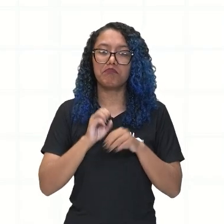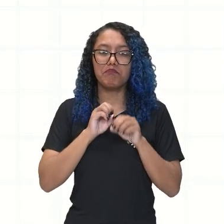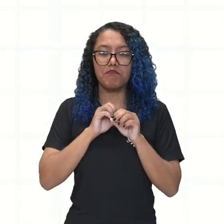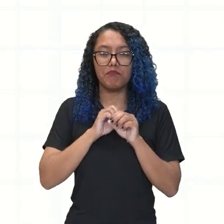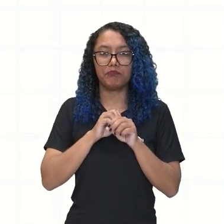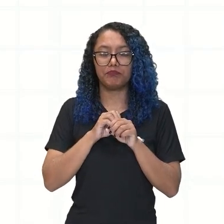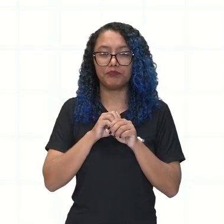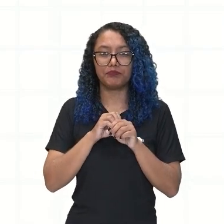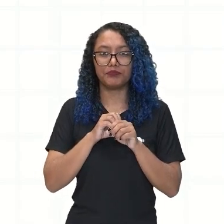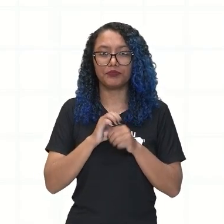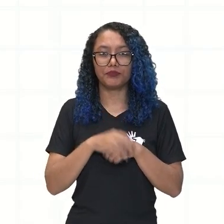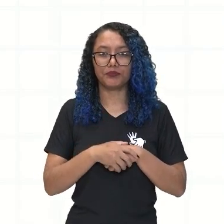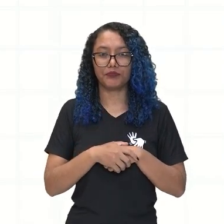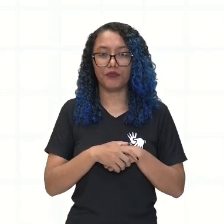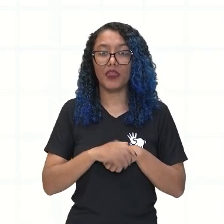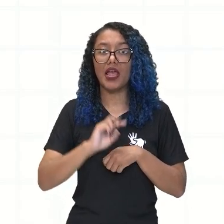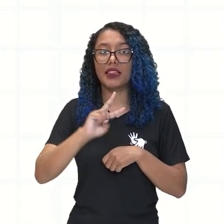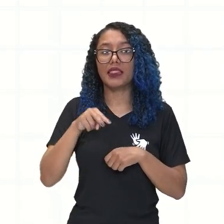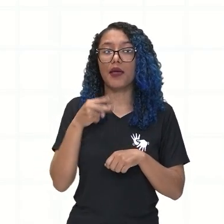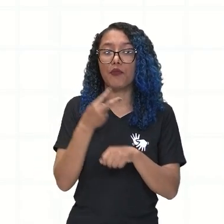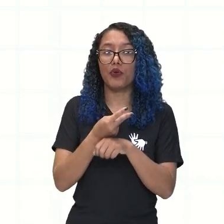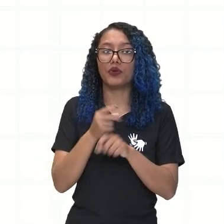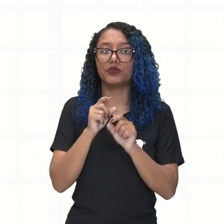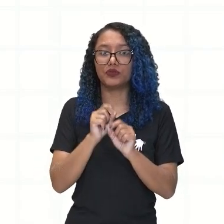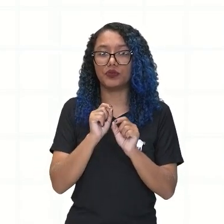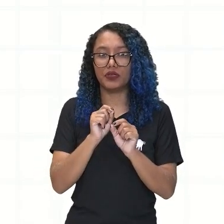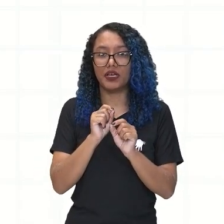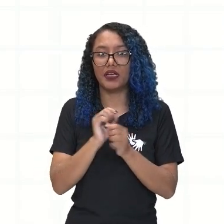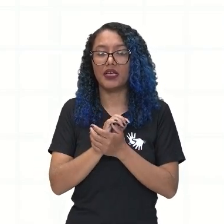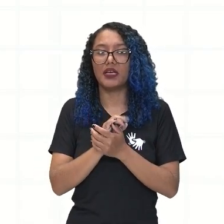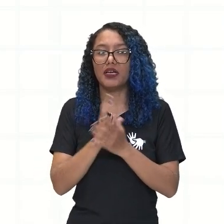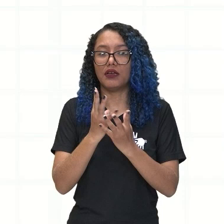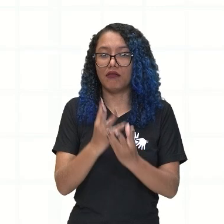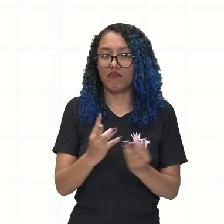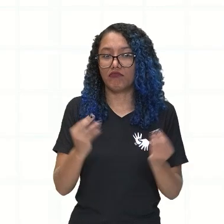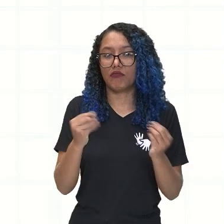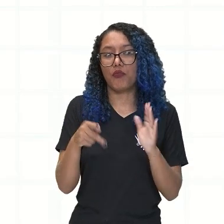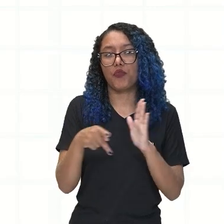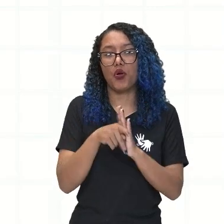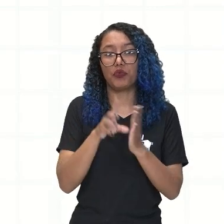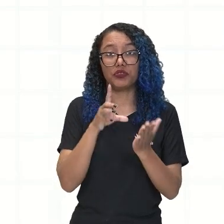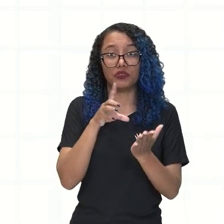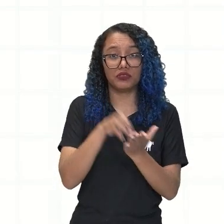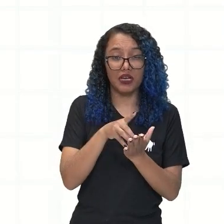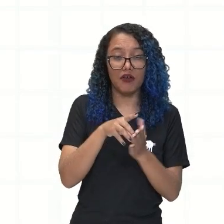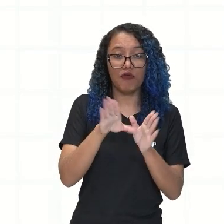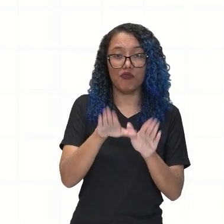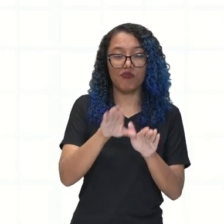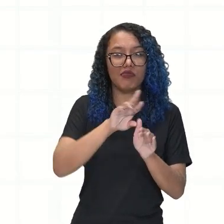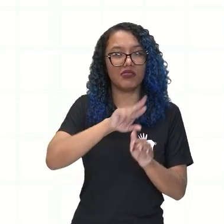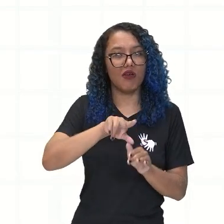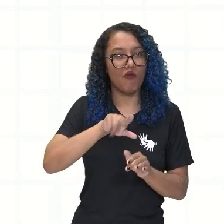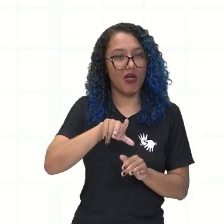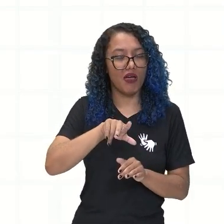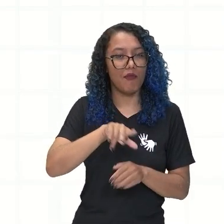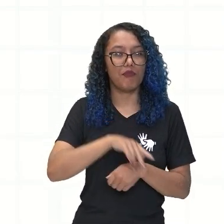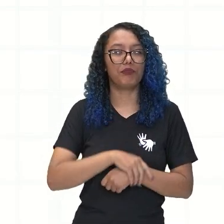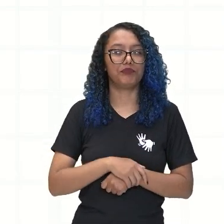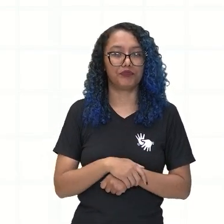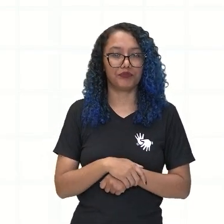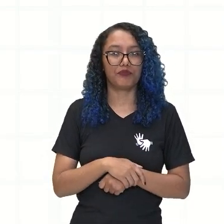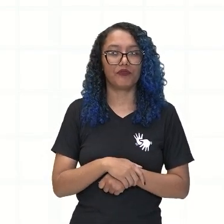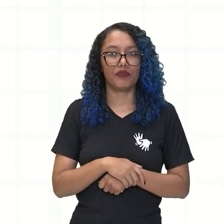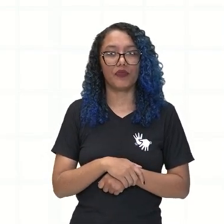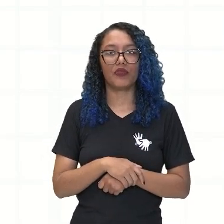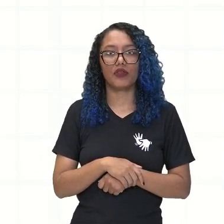dos dinossauros não avianos. Olha só, então os dinossauros que não eram aves foram extintos,